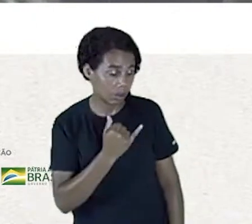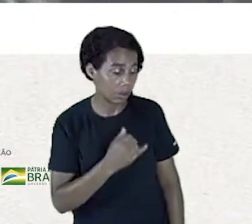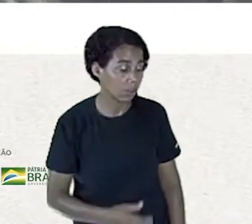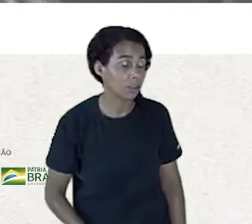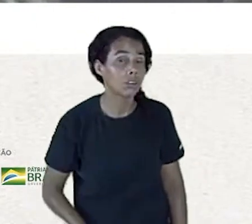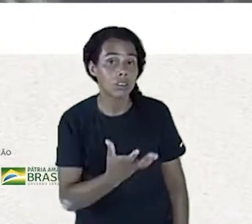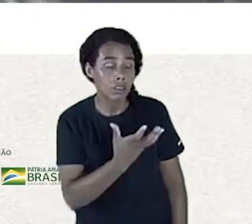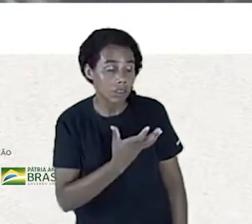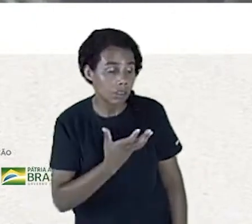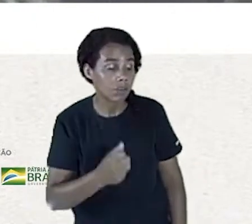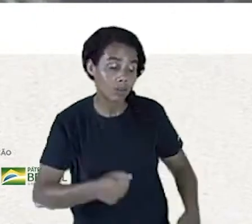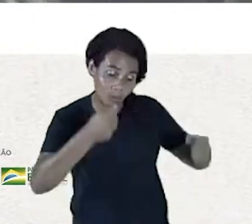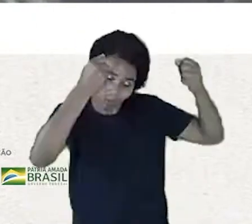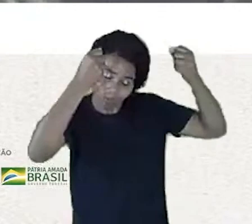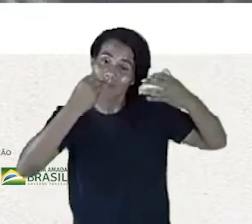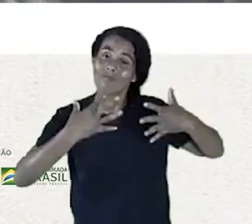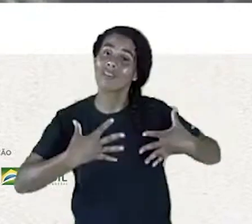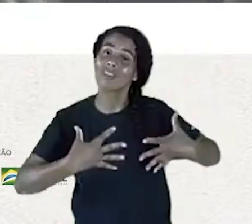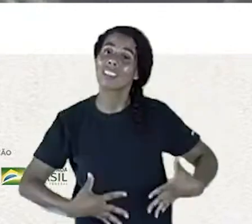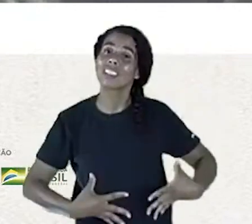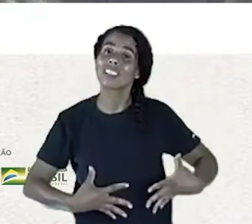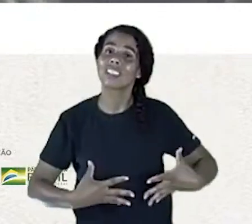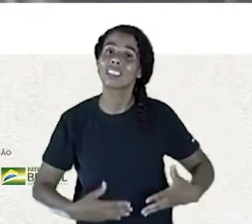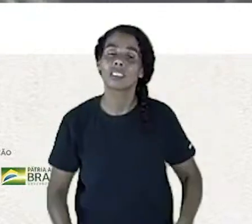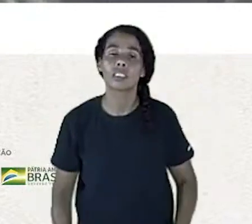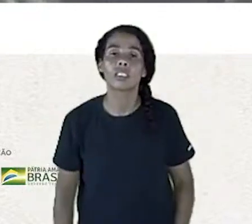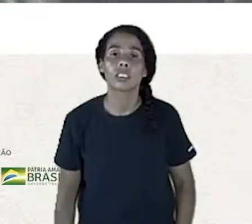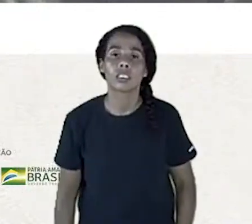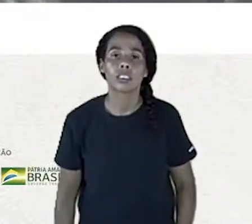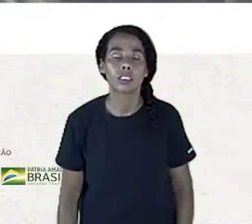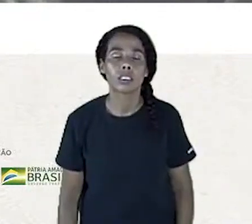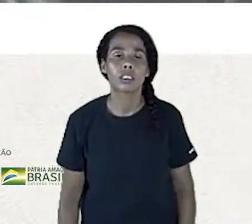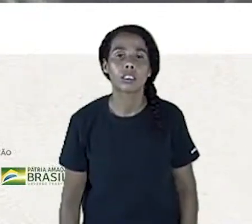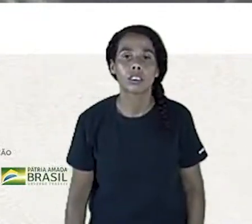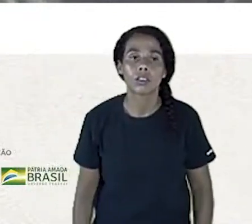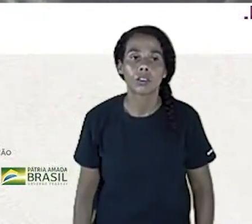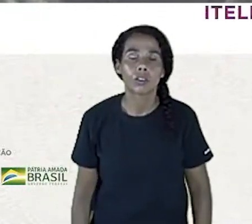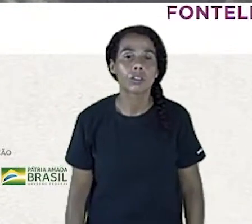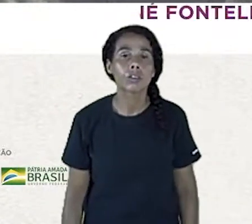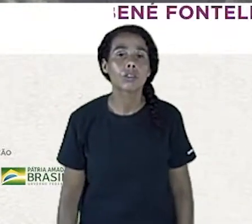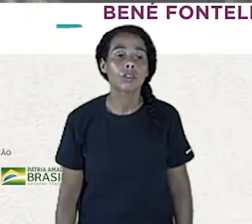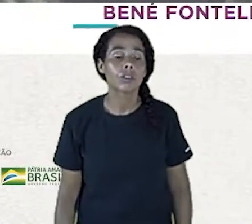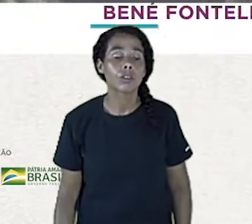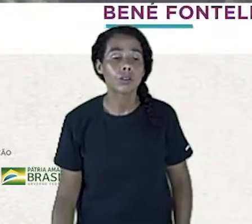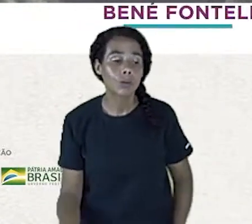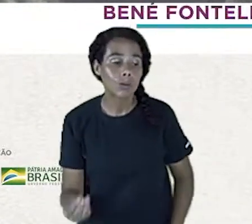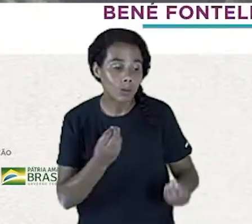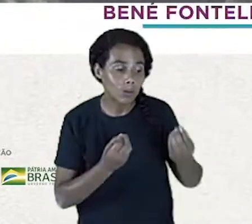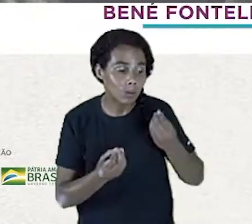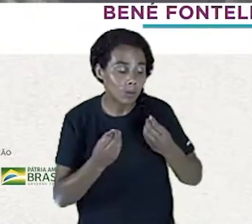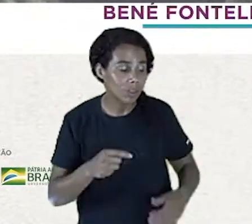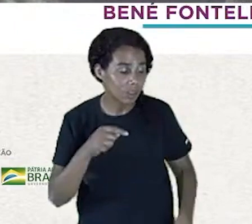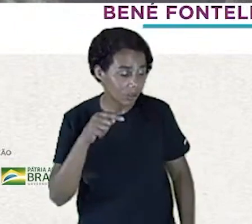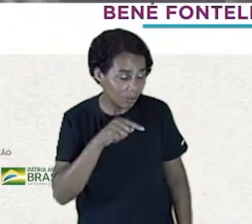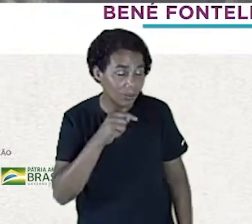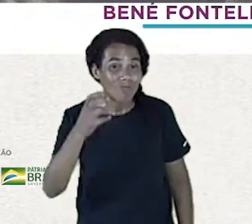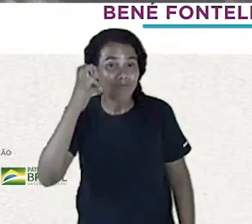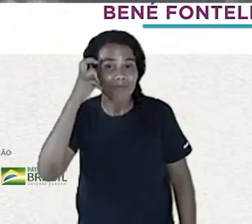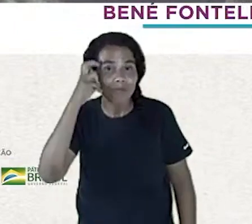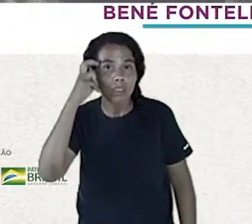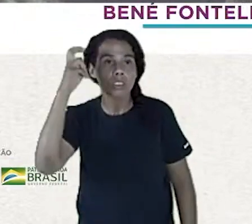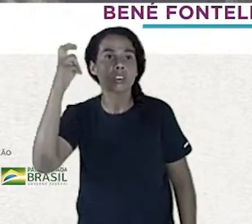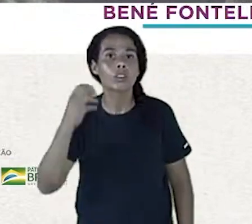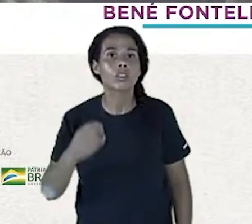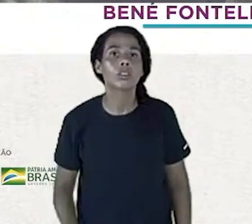também te convidando a falar sobre a trajetória dessa sabedoria até chegar aqui, nesse ponto onde a